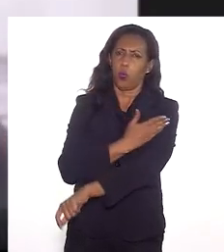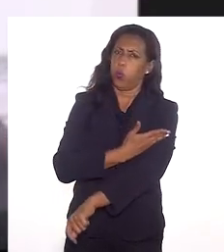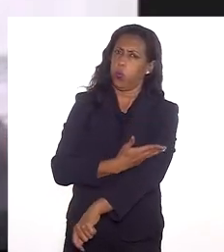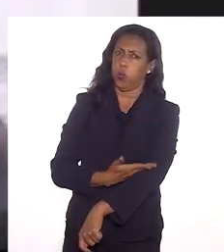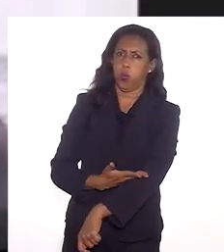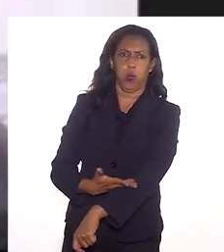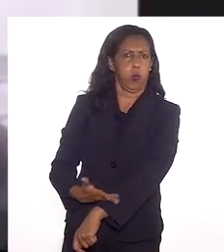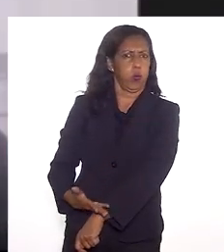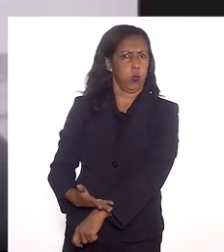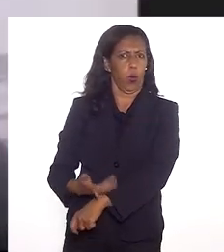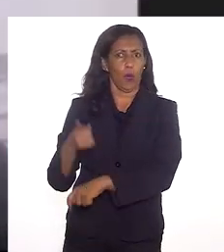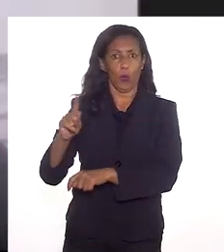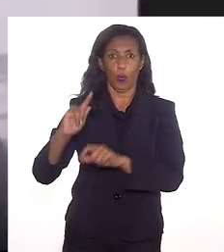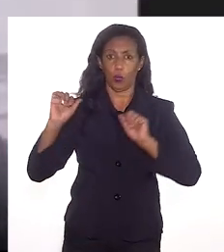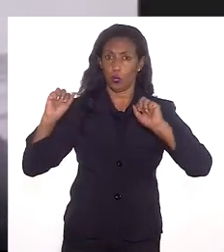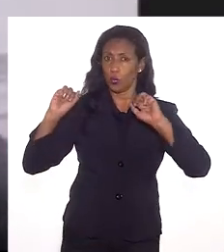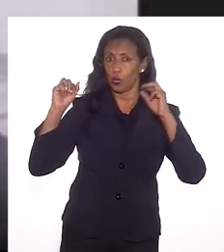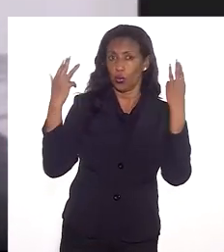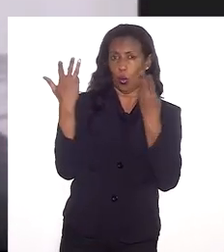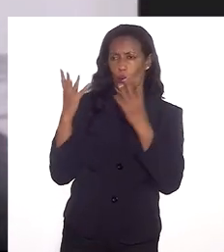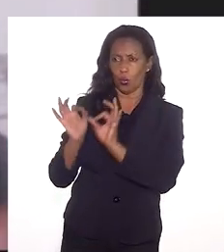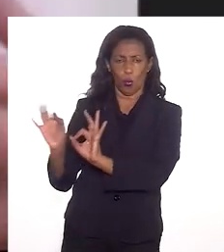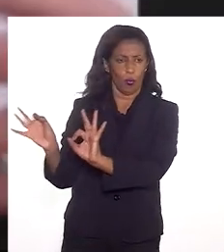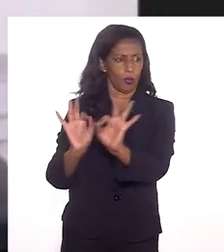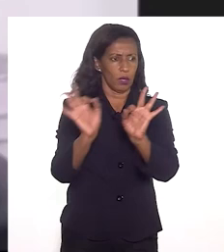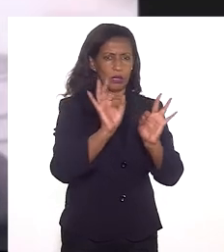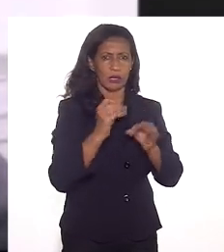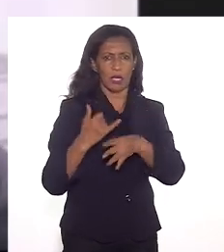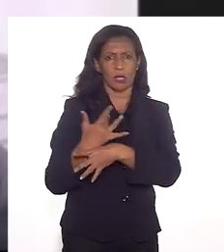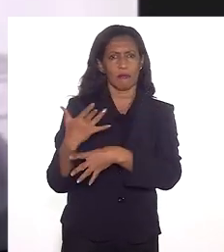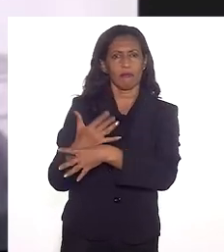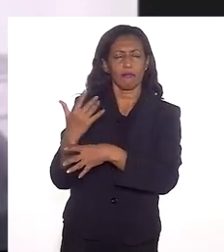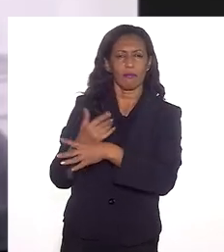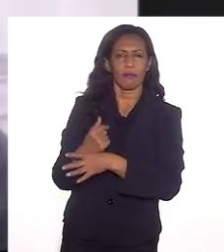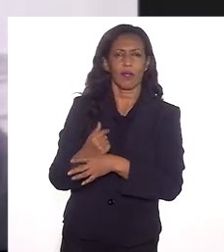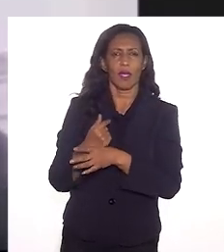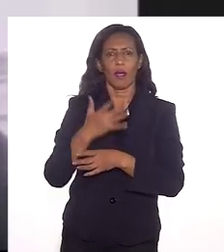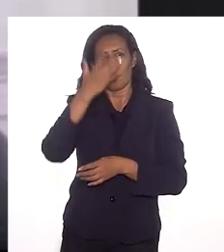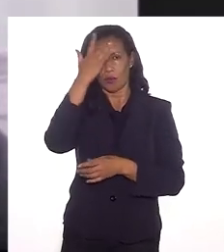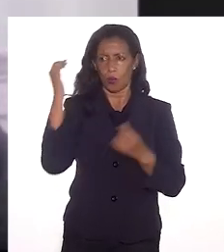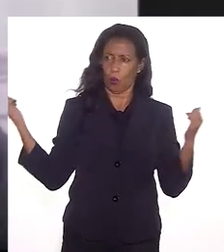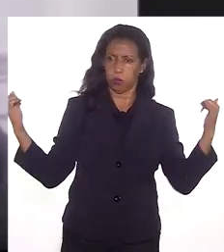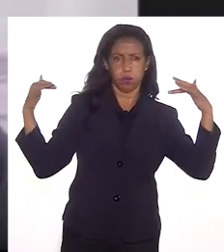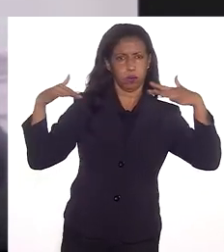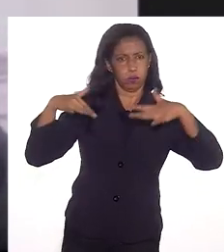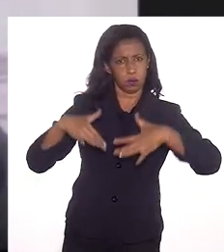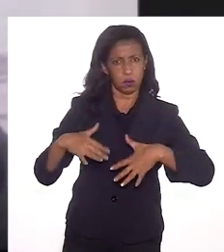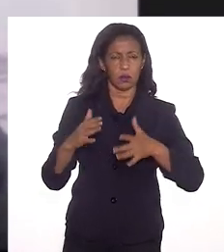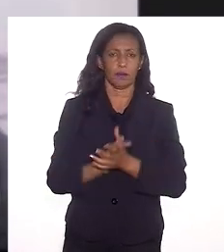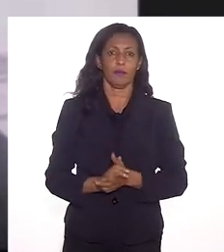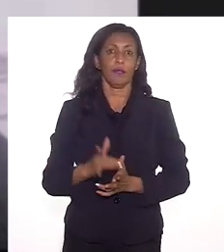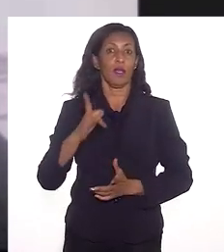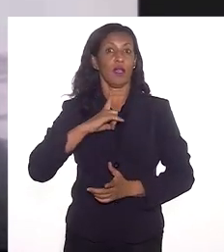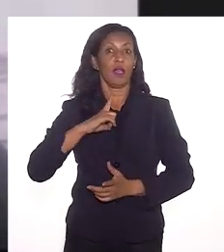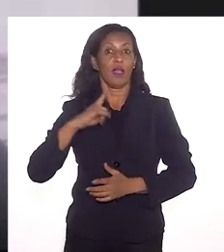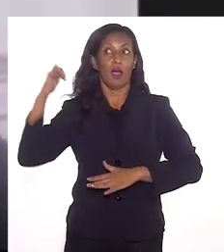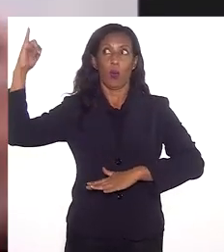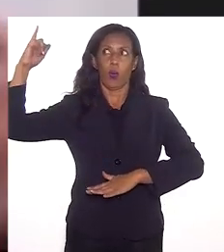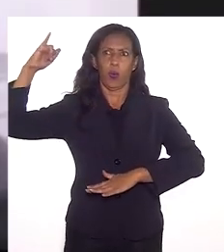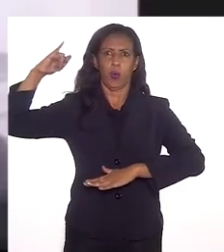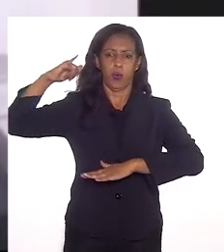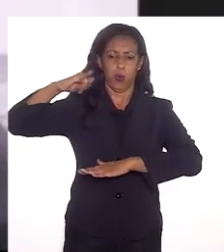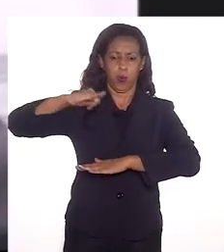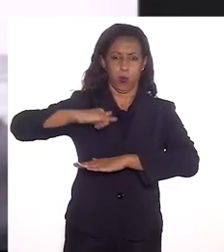está mais do que acostumado a fazer esses grandes eventos de organizar a cidade para receber esses eventos